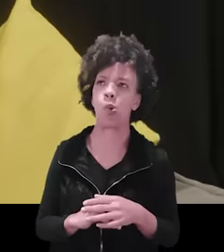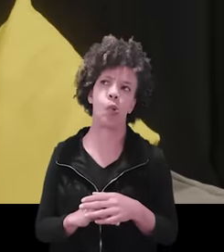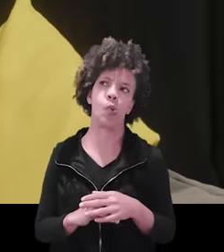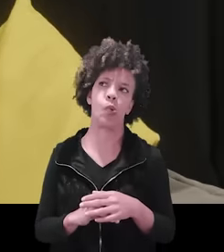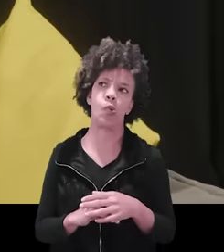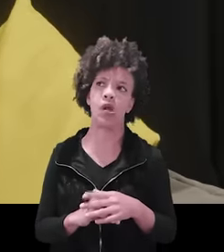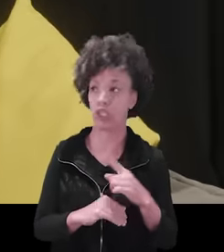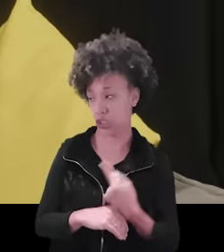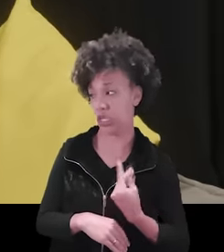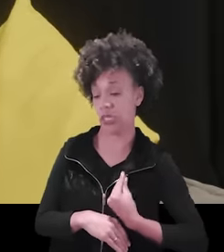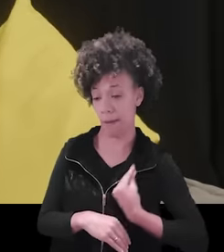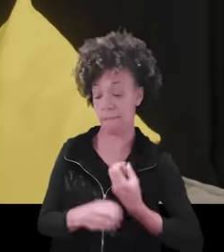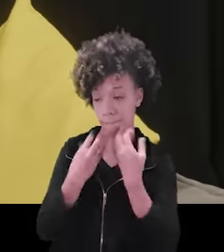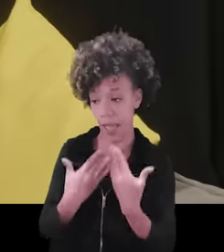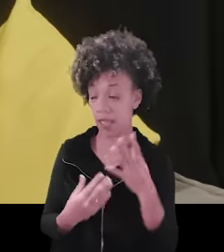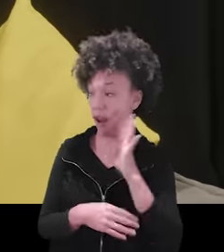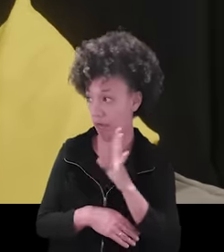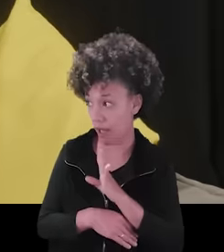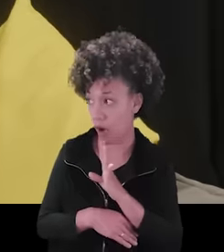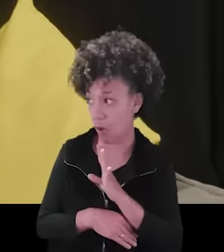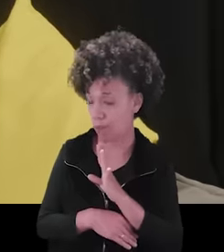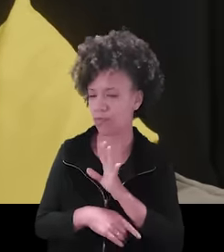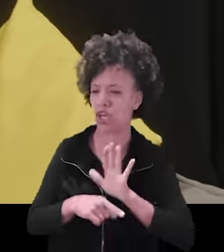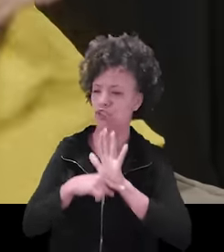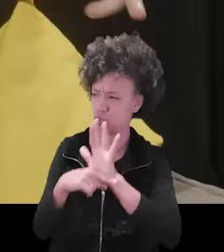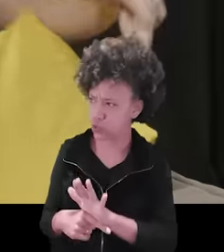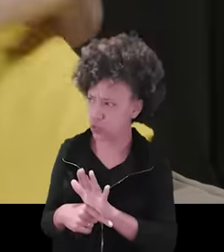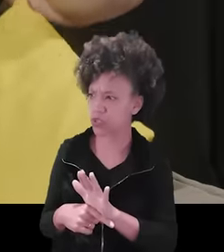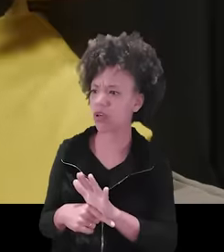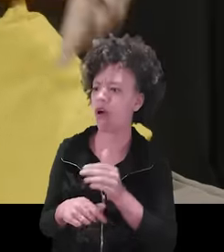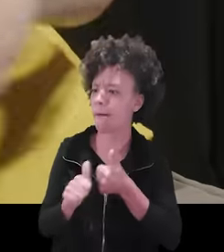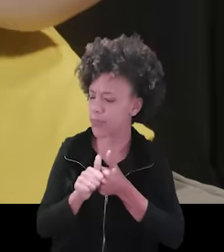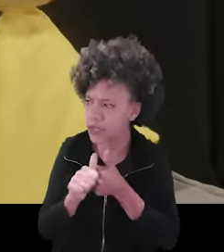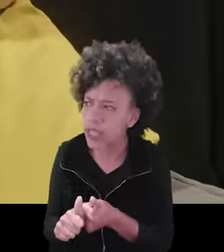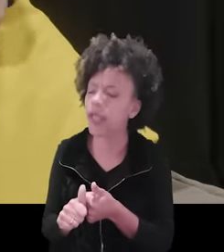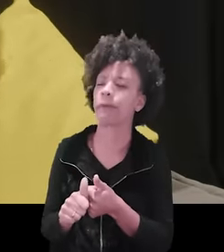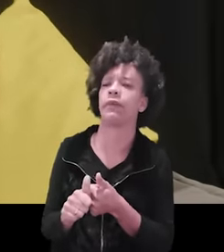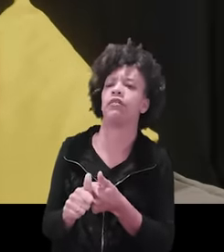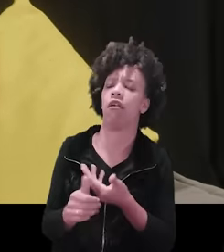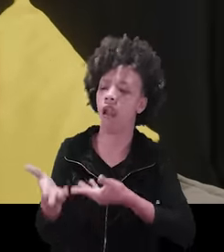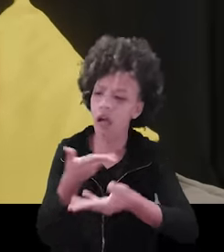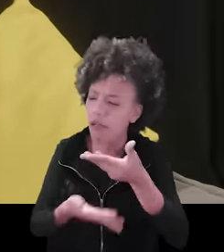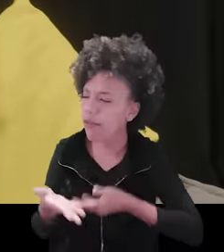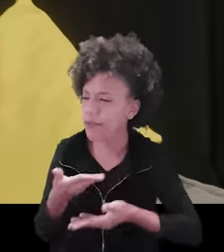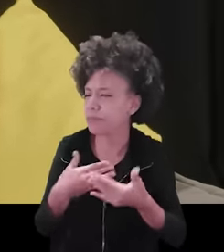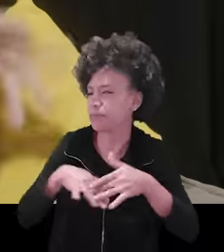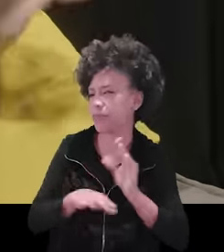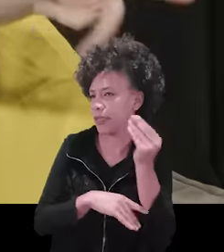de Estamos bem a gente é muito legal eu te ajuda a gente aproxima a gente